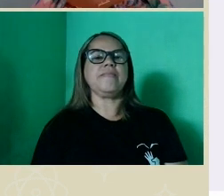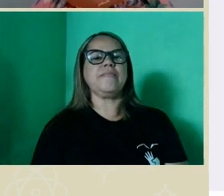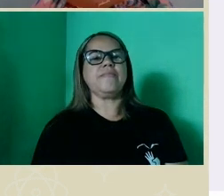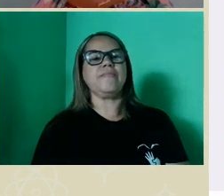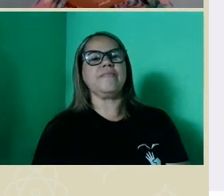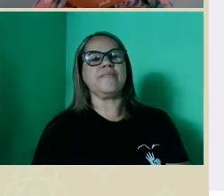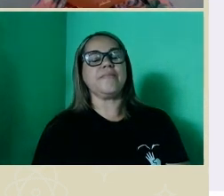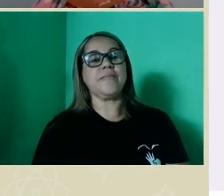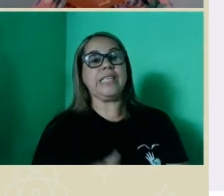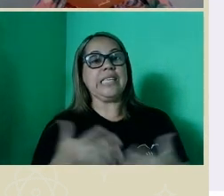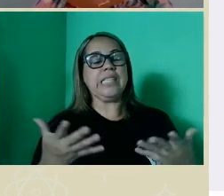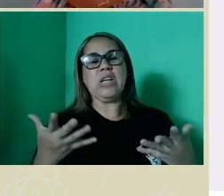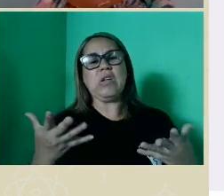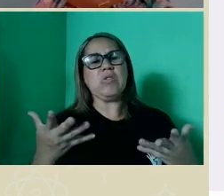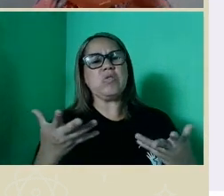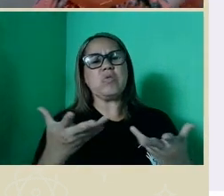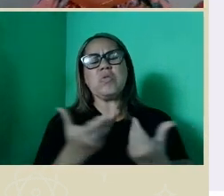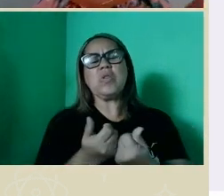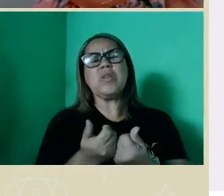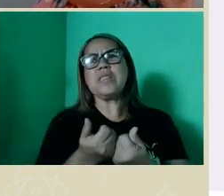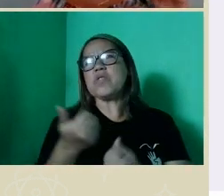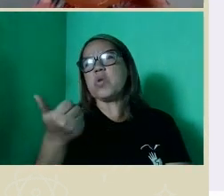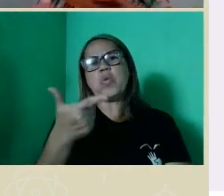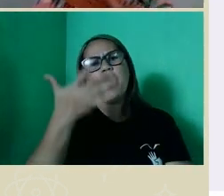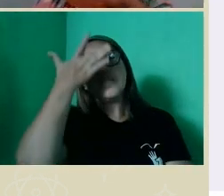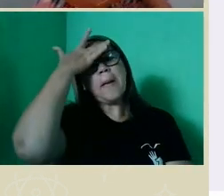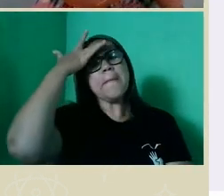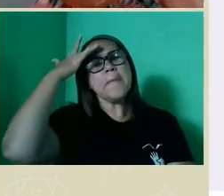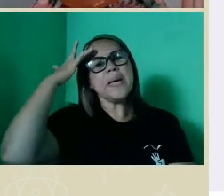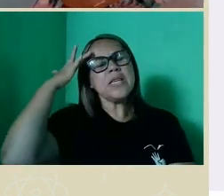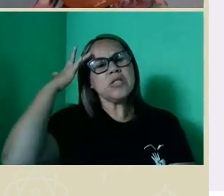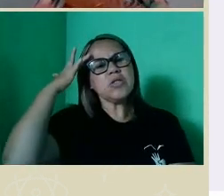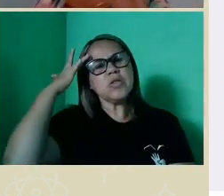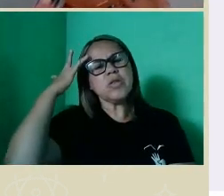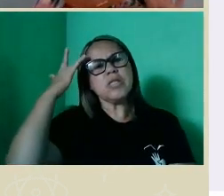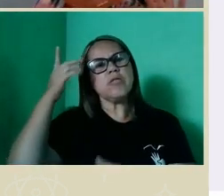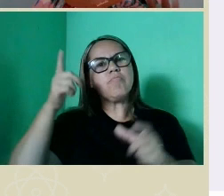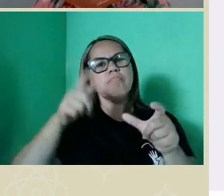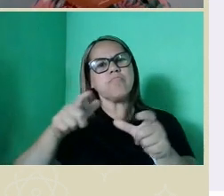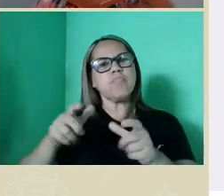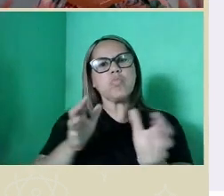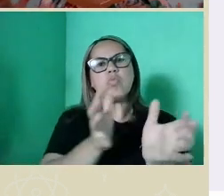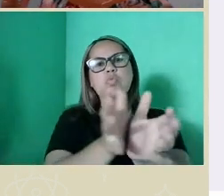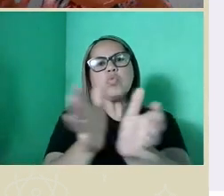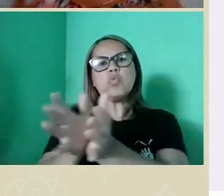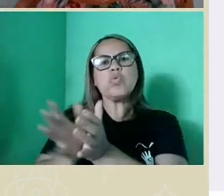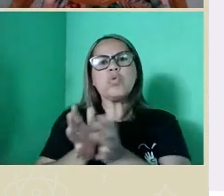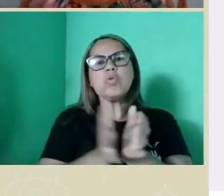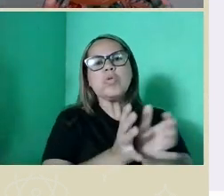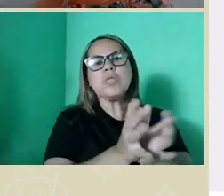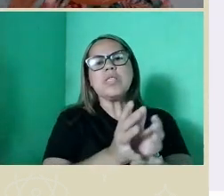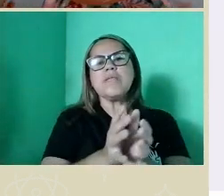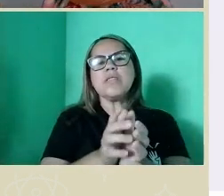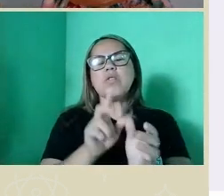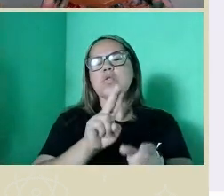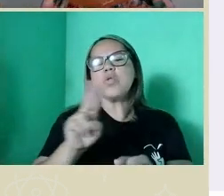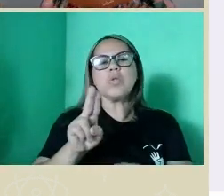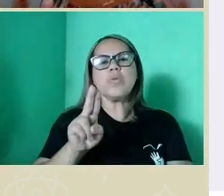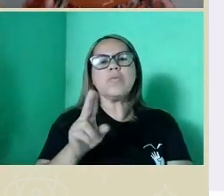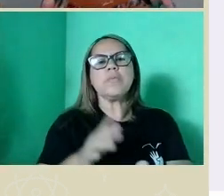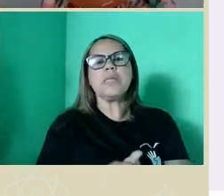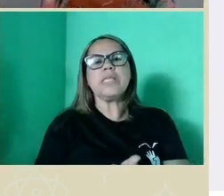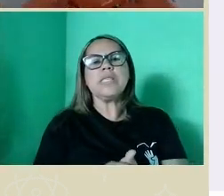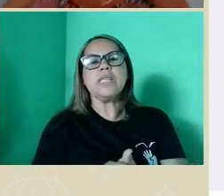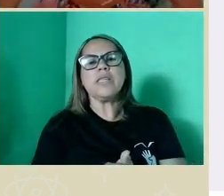então no total desde o seguinte doze pessoas e suas organizações em seus grupos a chamada dúzia da desinformação